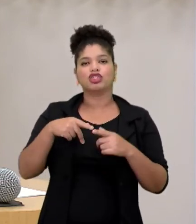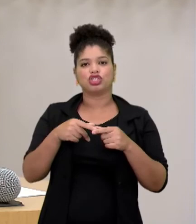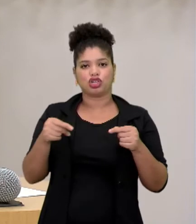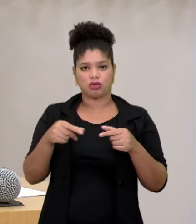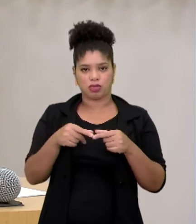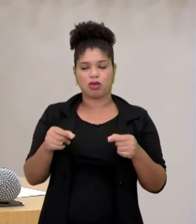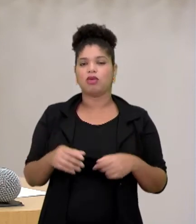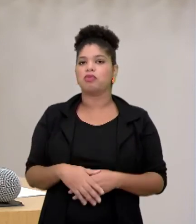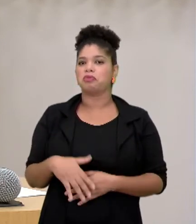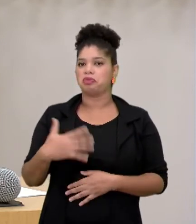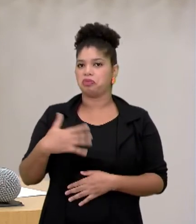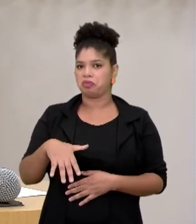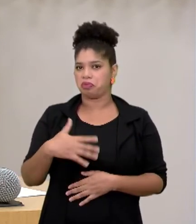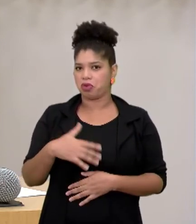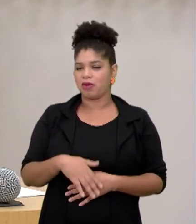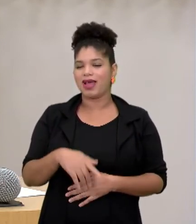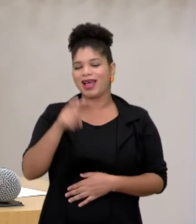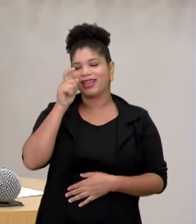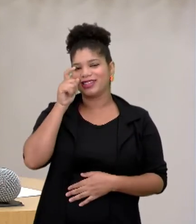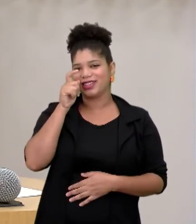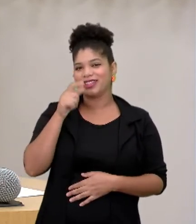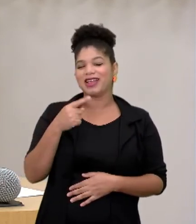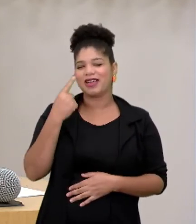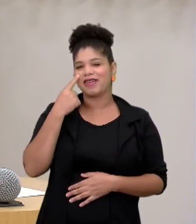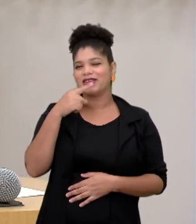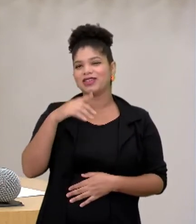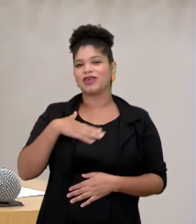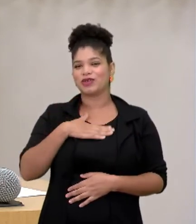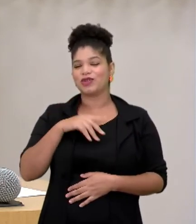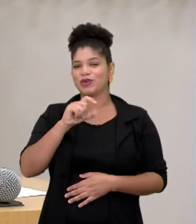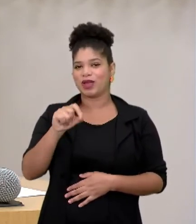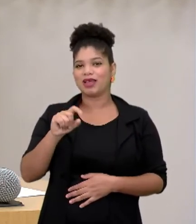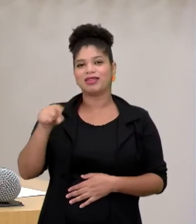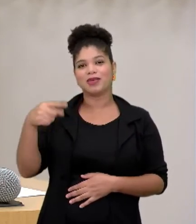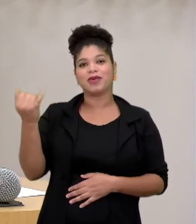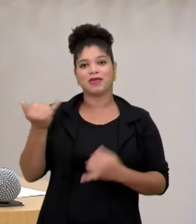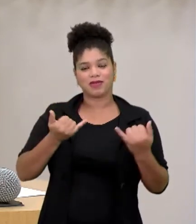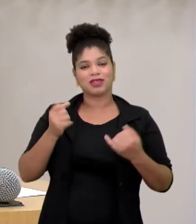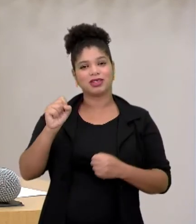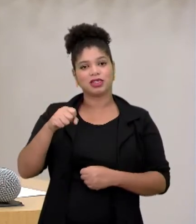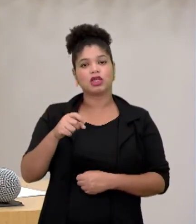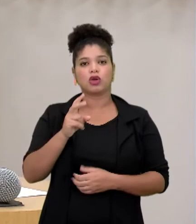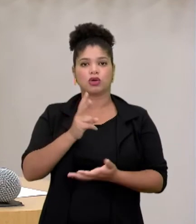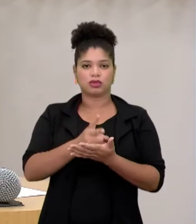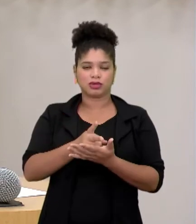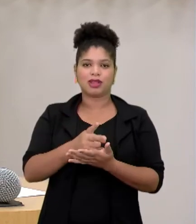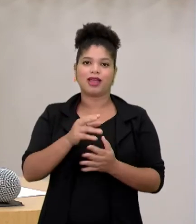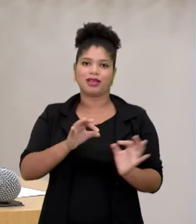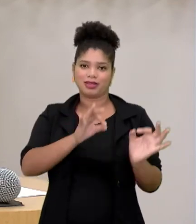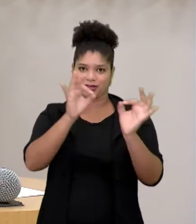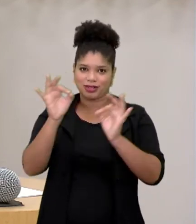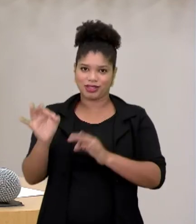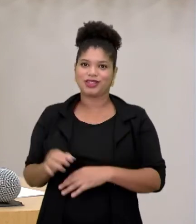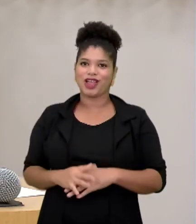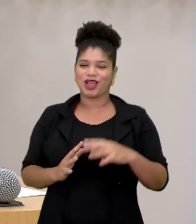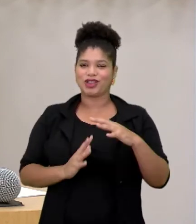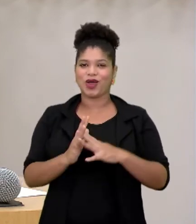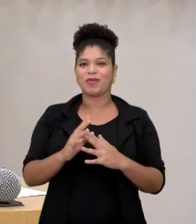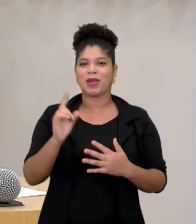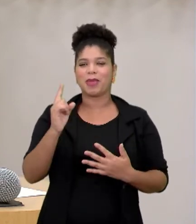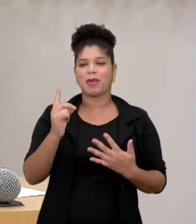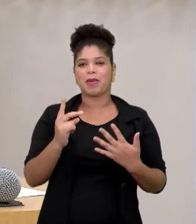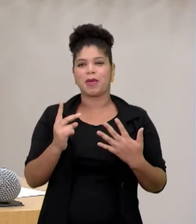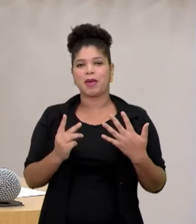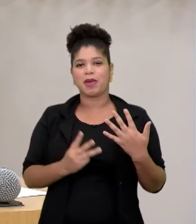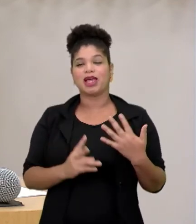vale muito a pena. Assiste comenta, vê o que que você achou e depois manda para mim e continua assistindo os top 5, top 20 aí, tá certo,